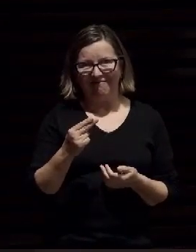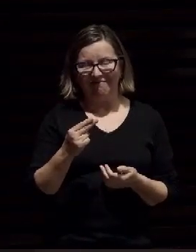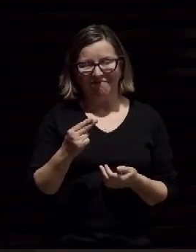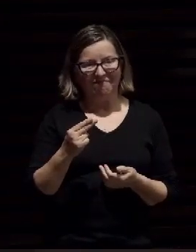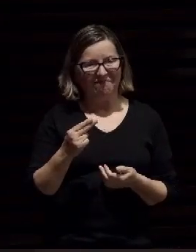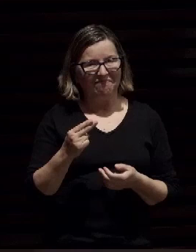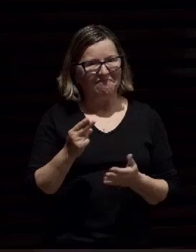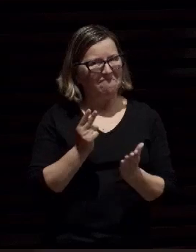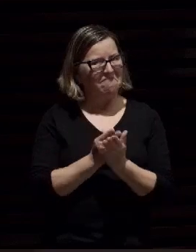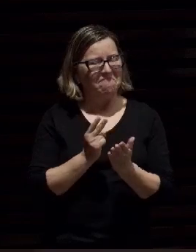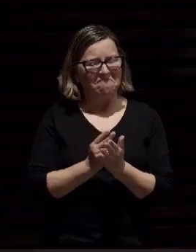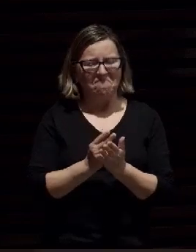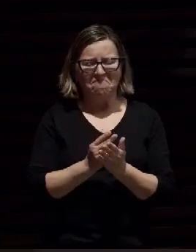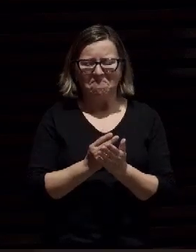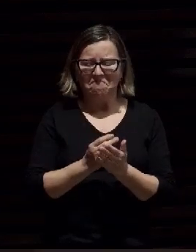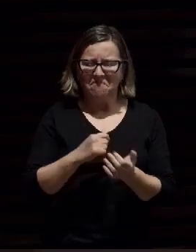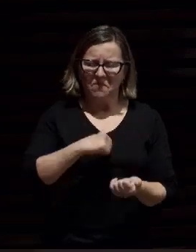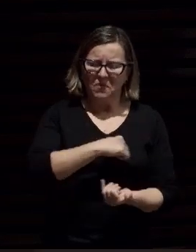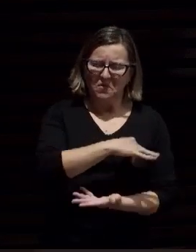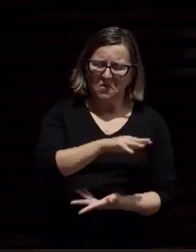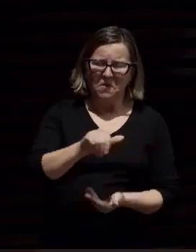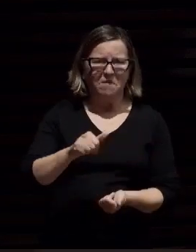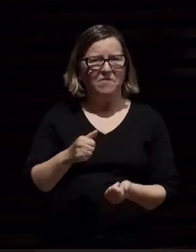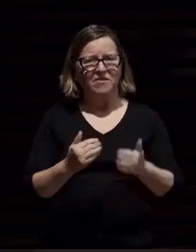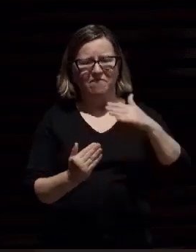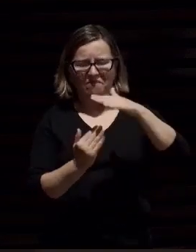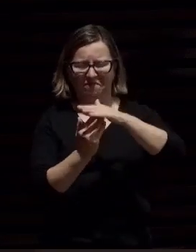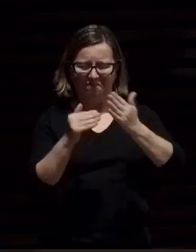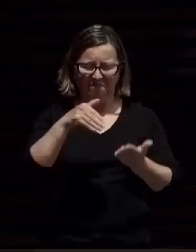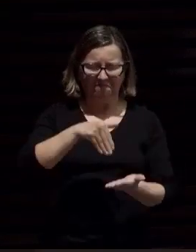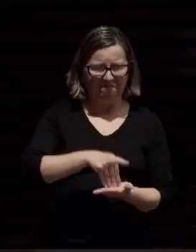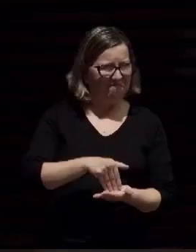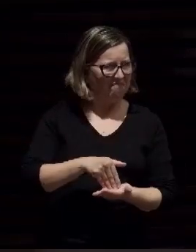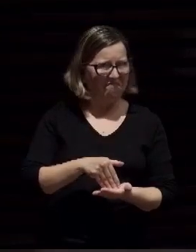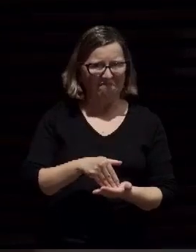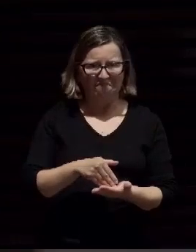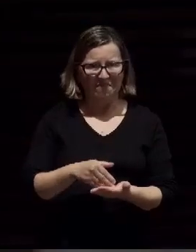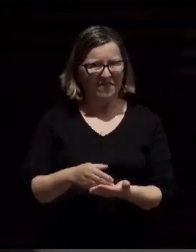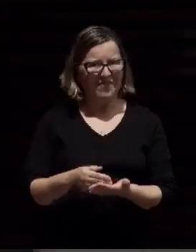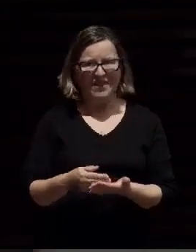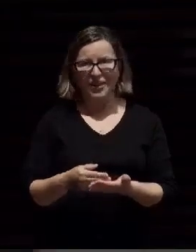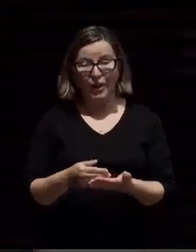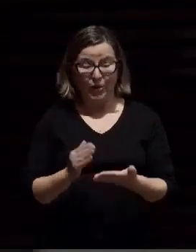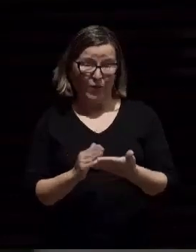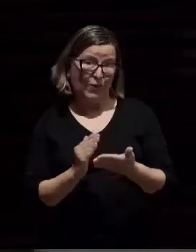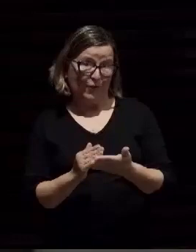inteiro caberiam os livros que seriam escritos.